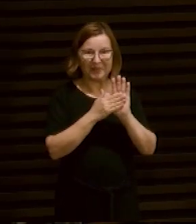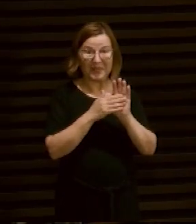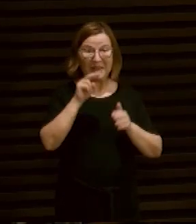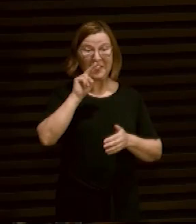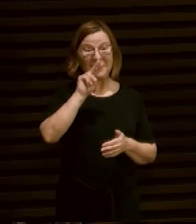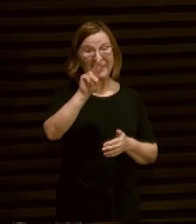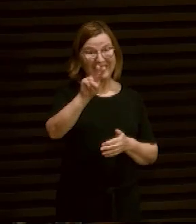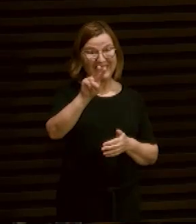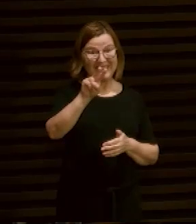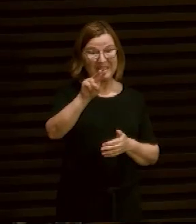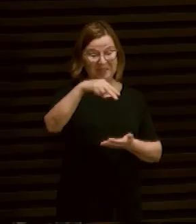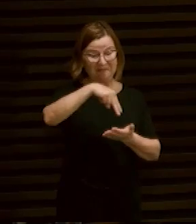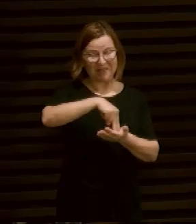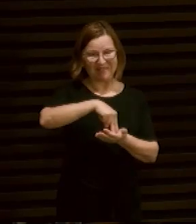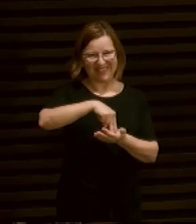olhando